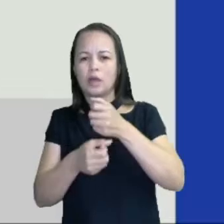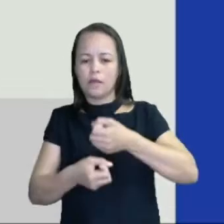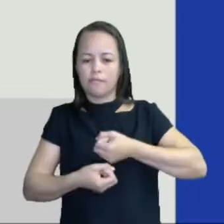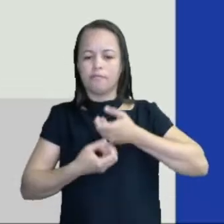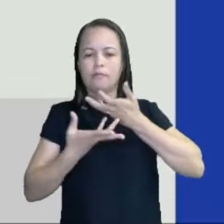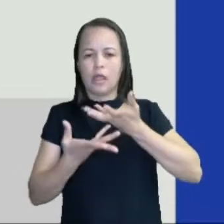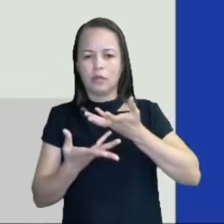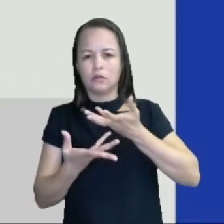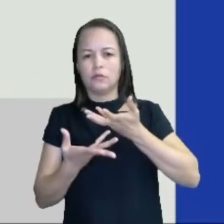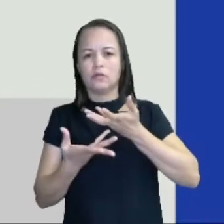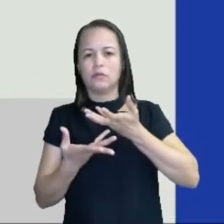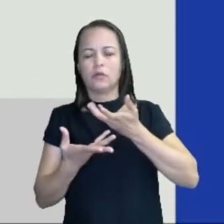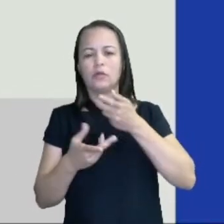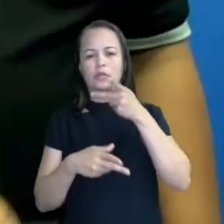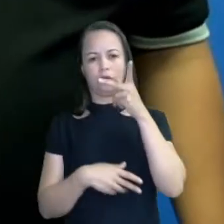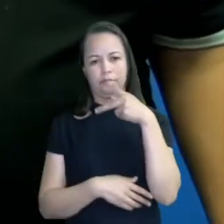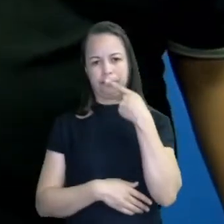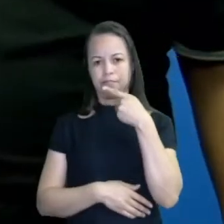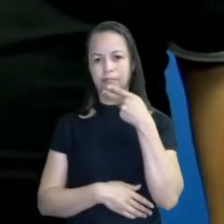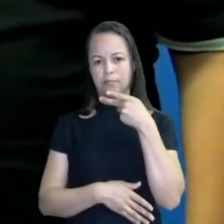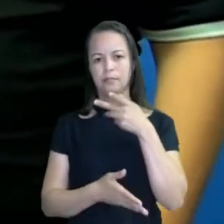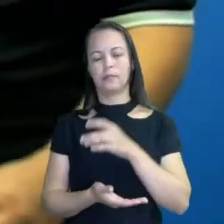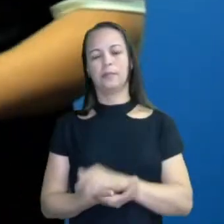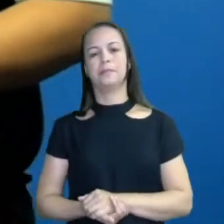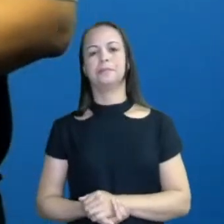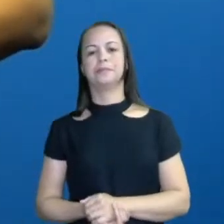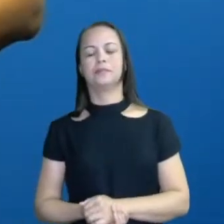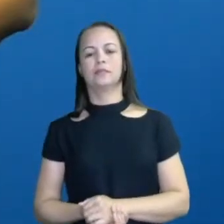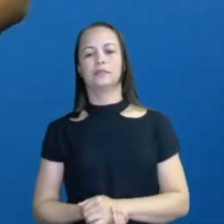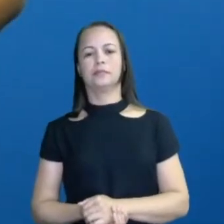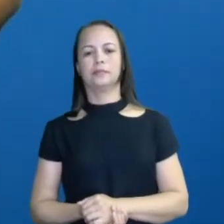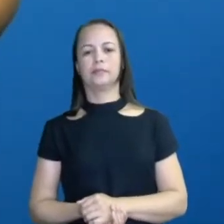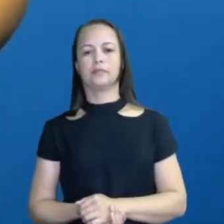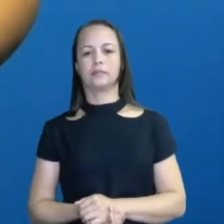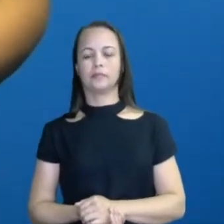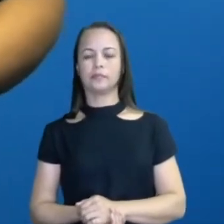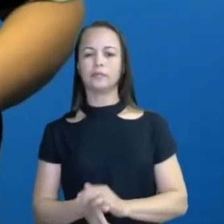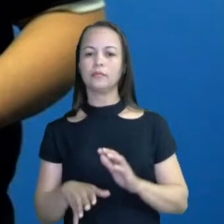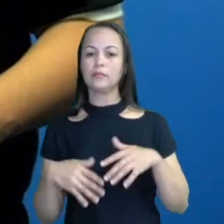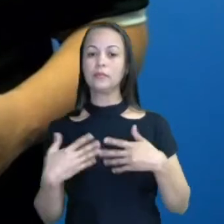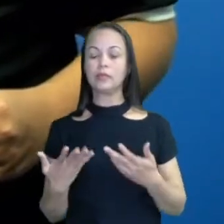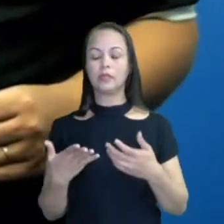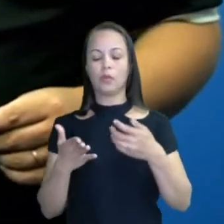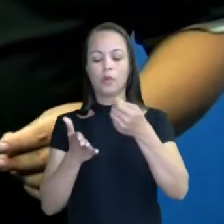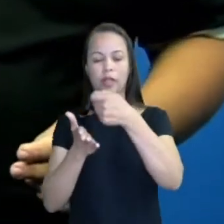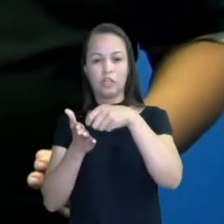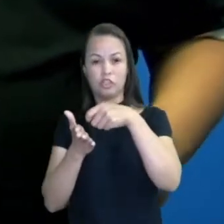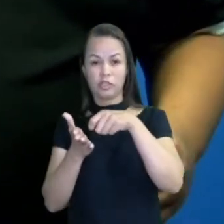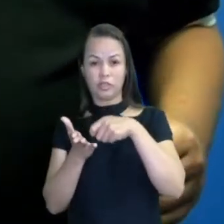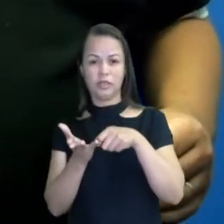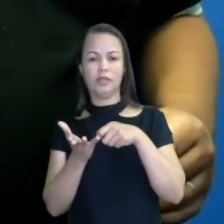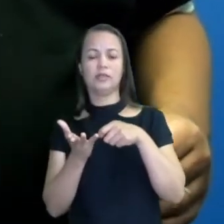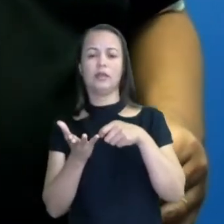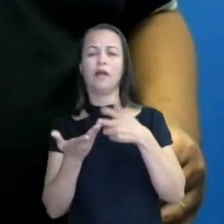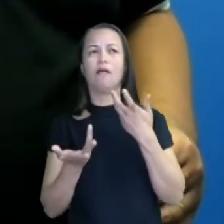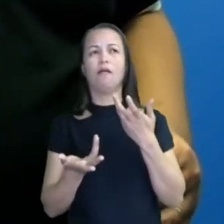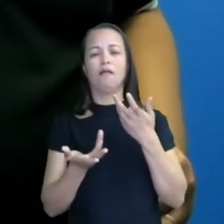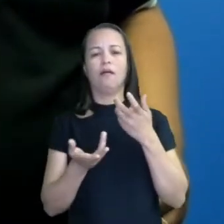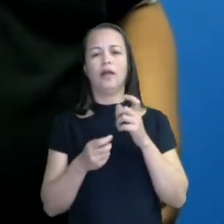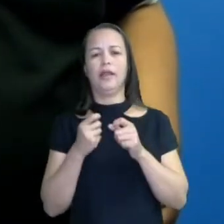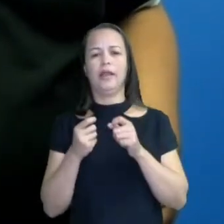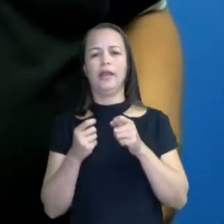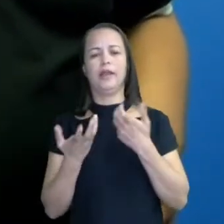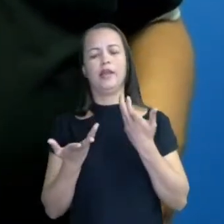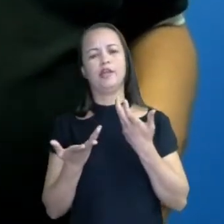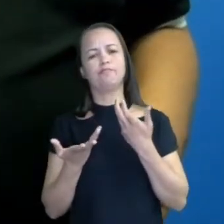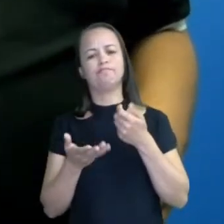entonações da fala. Gente, a escrita nada mais é do que a